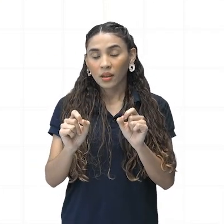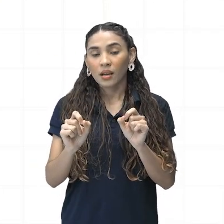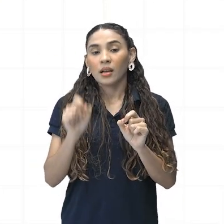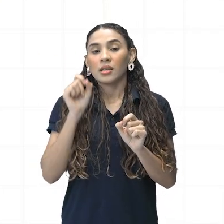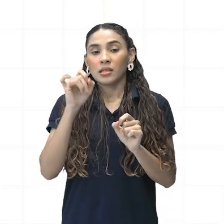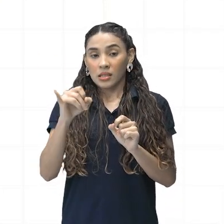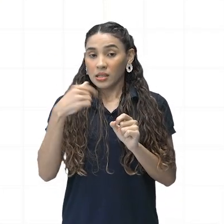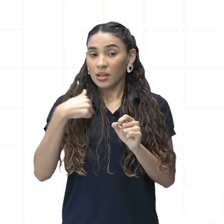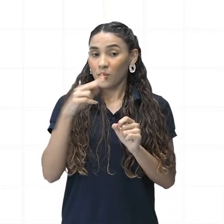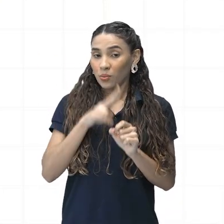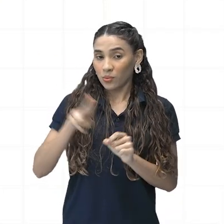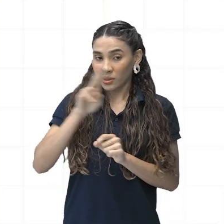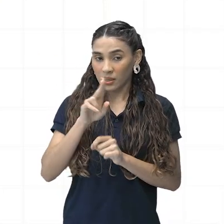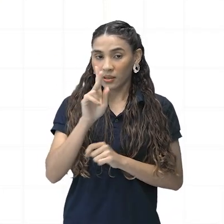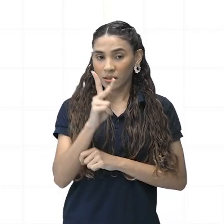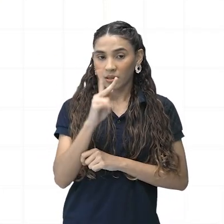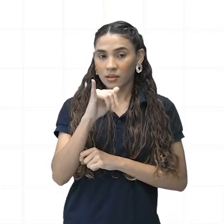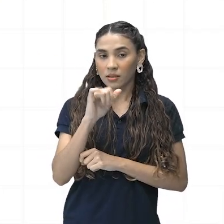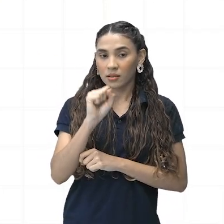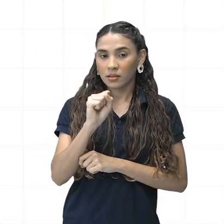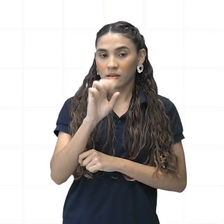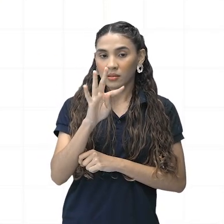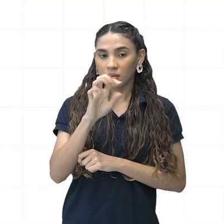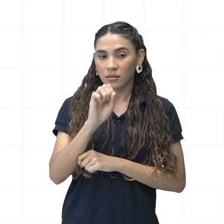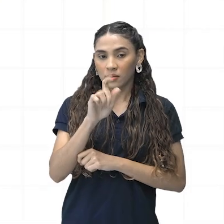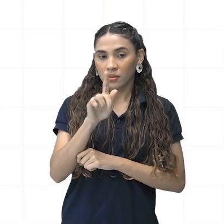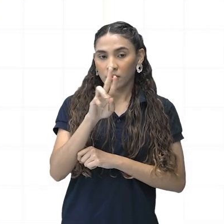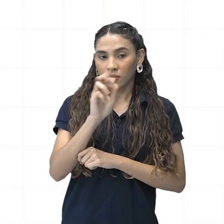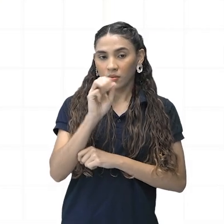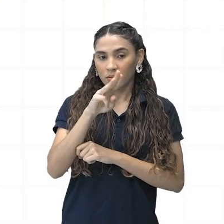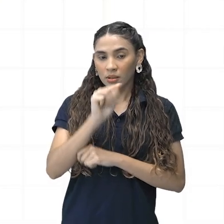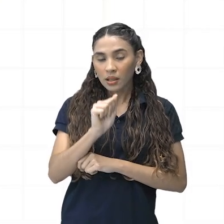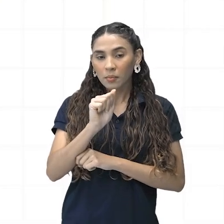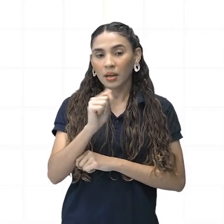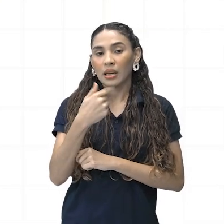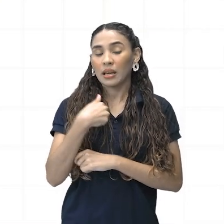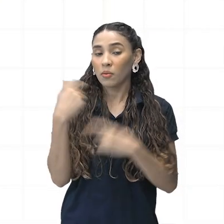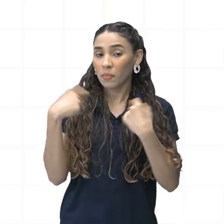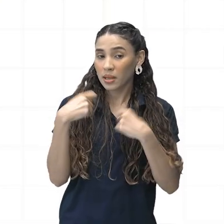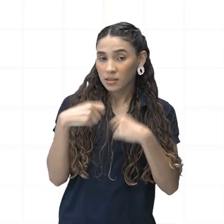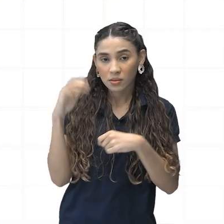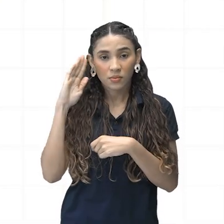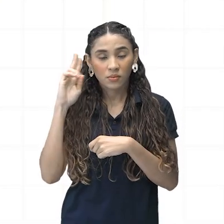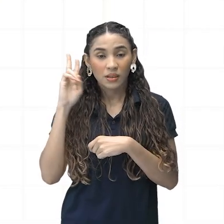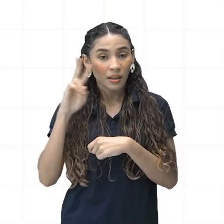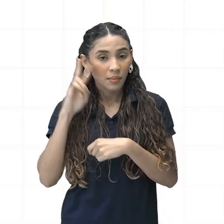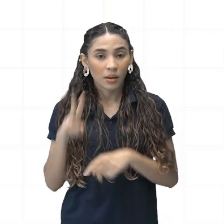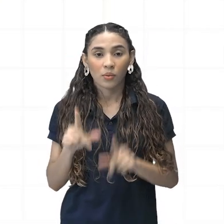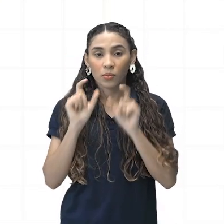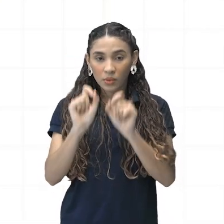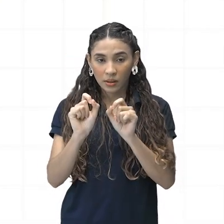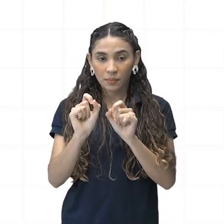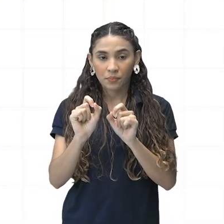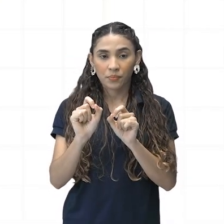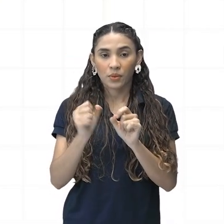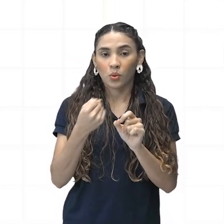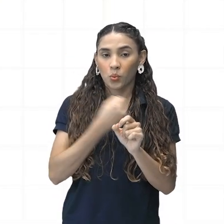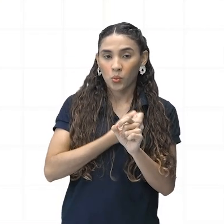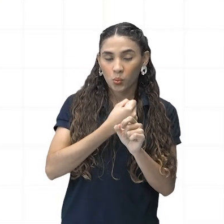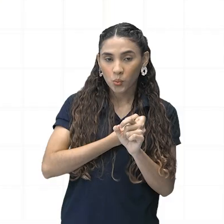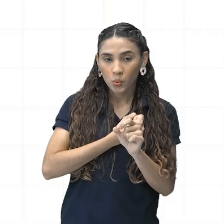estiver trabalhando com o histograma, eu tenho que lembrar que os